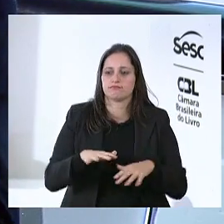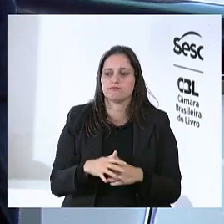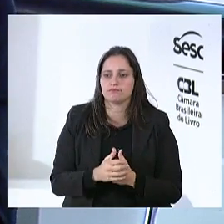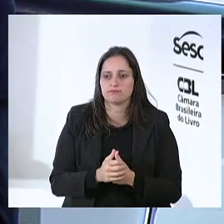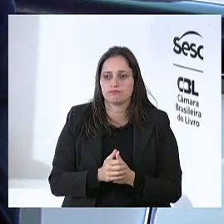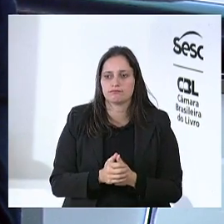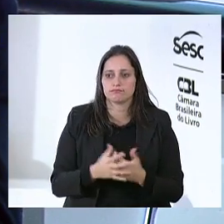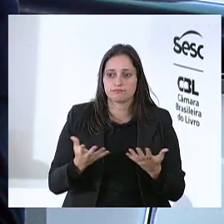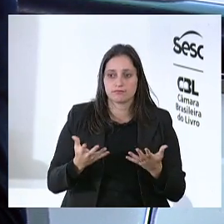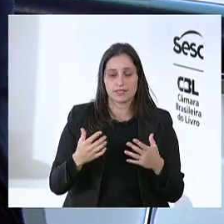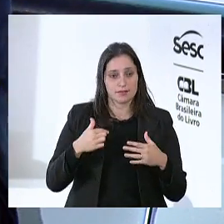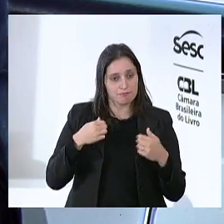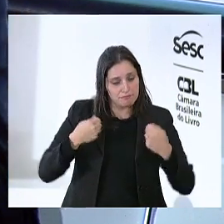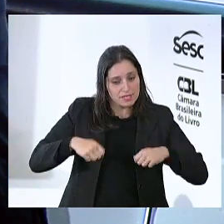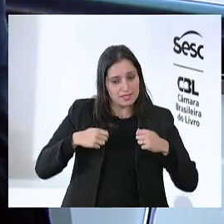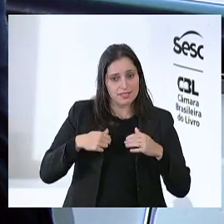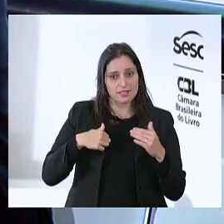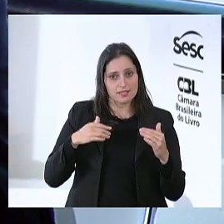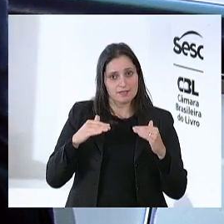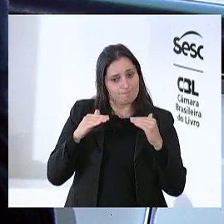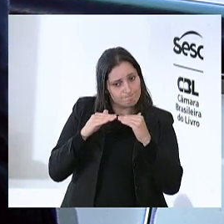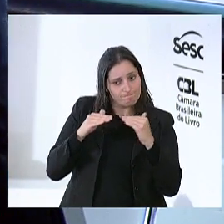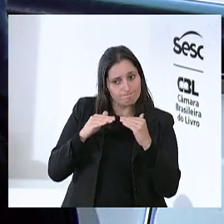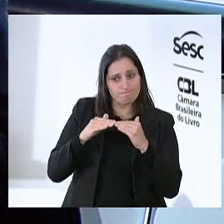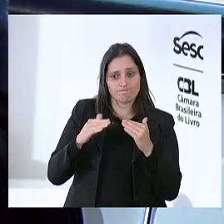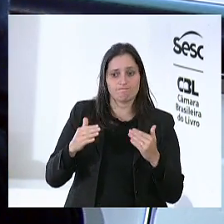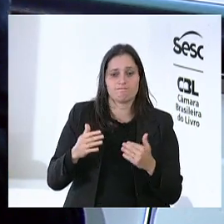se resolver. Porque as duas coisas